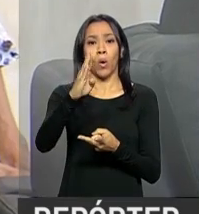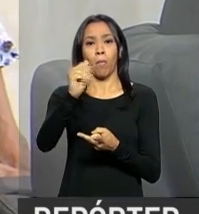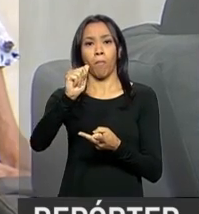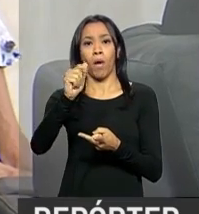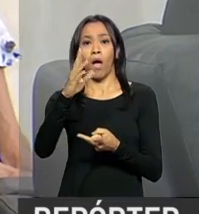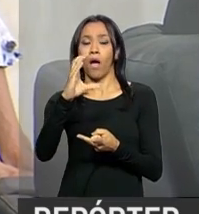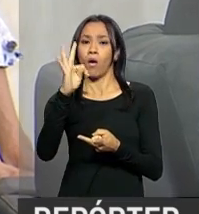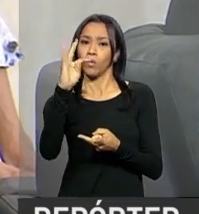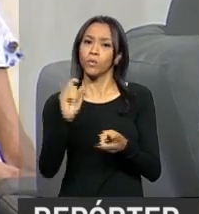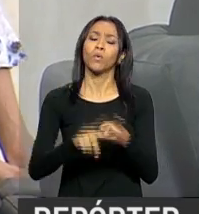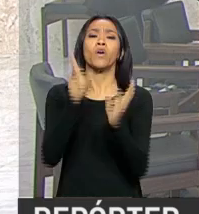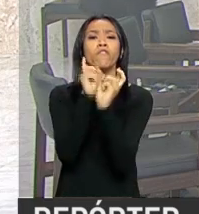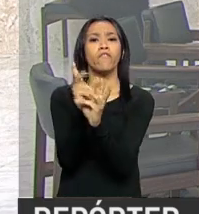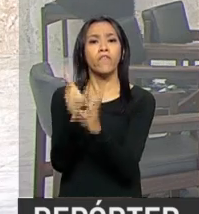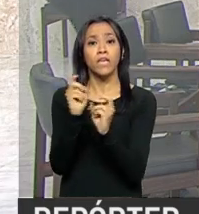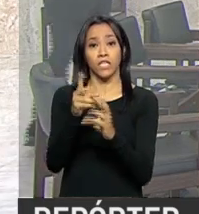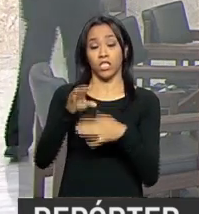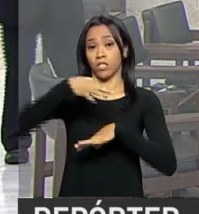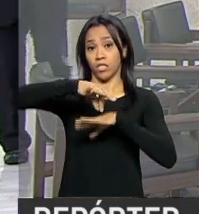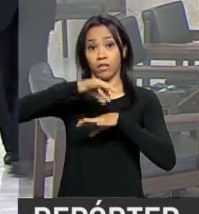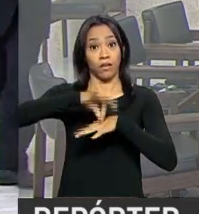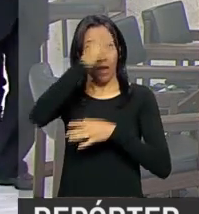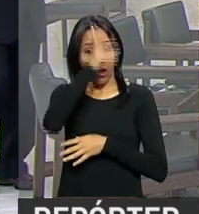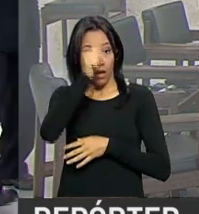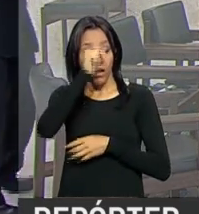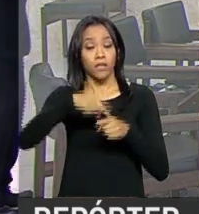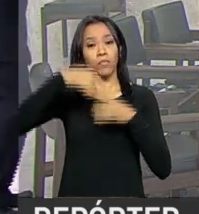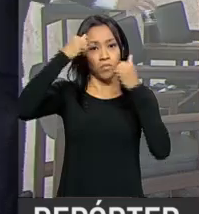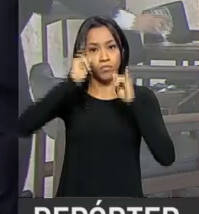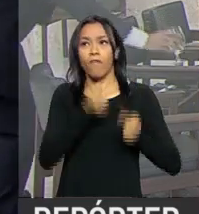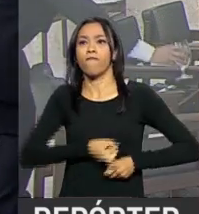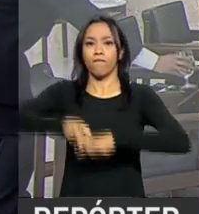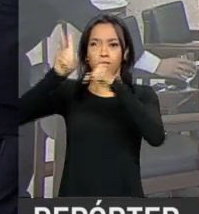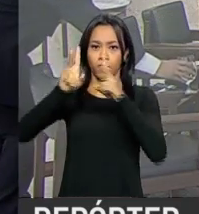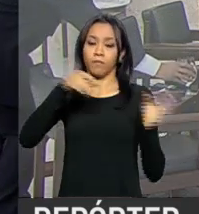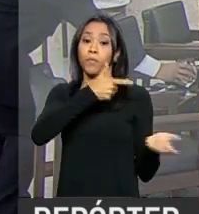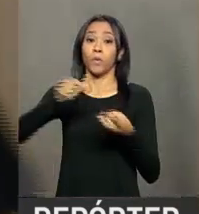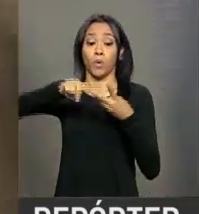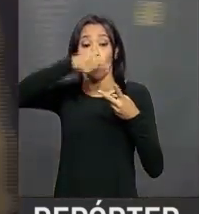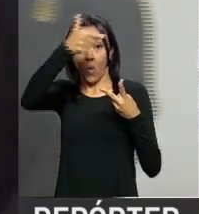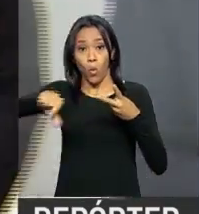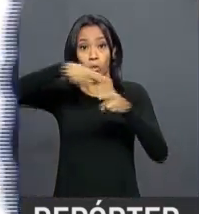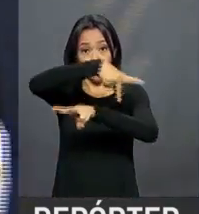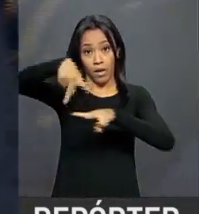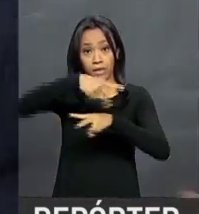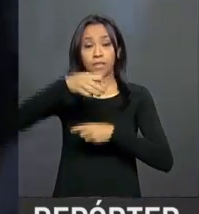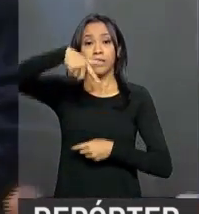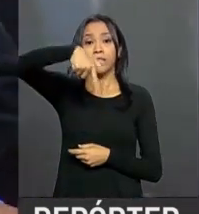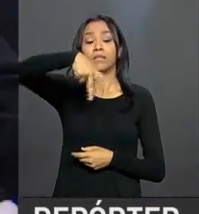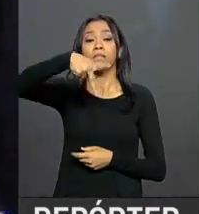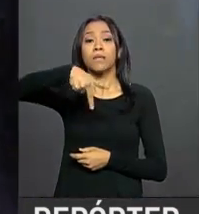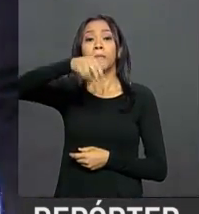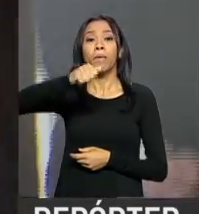carnes de frango e bovina. Outro embaixador a entregar a carta credencial foi o do Paquistão. Em 2012,